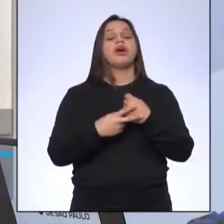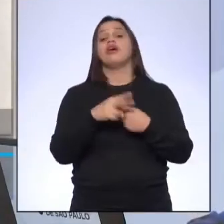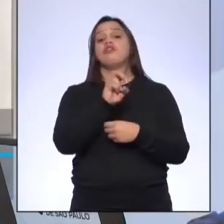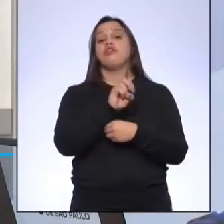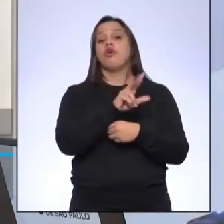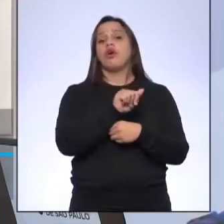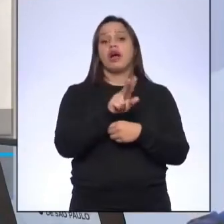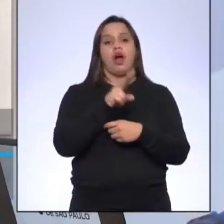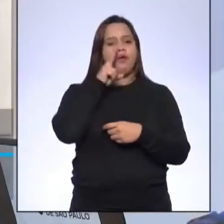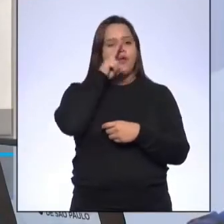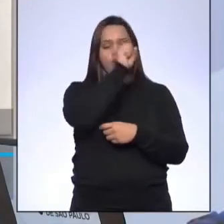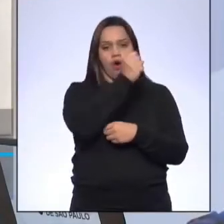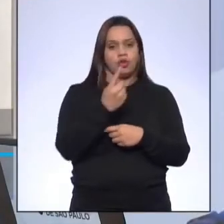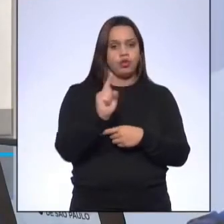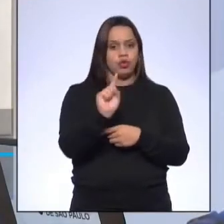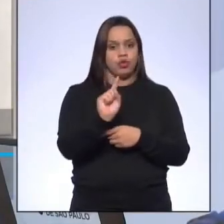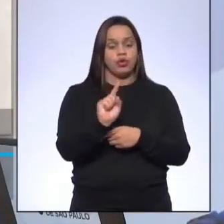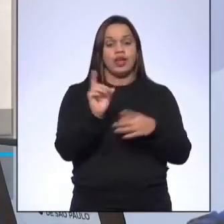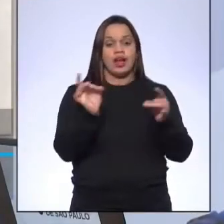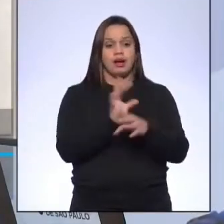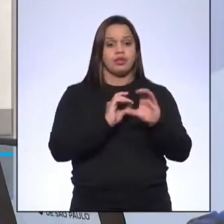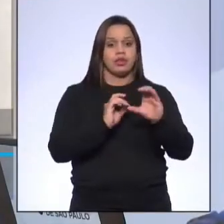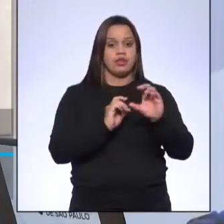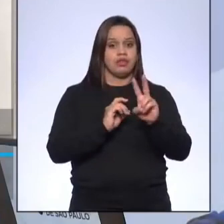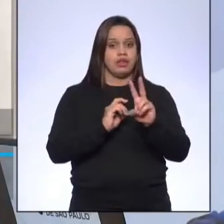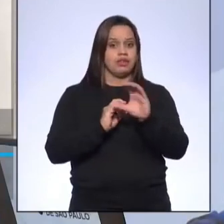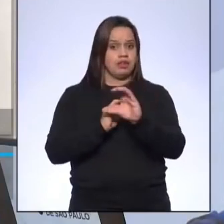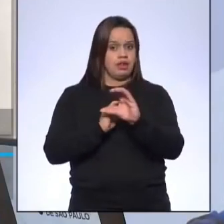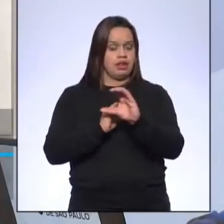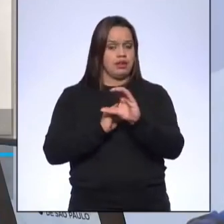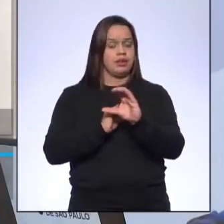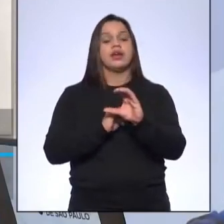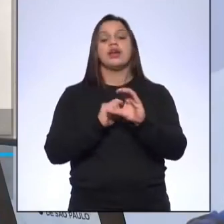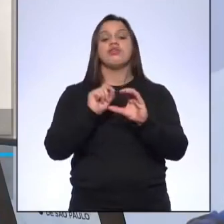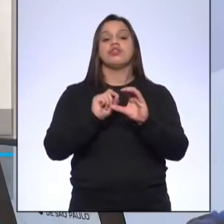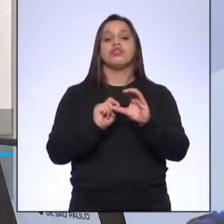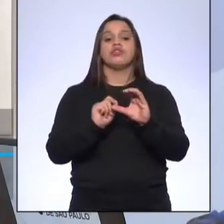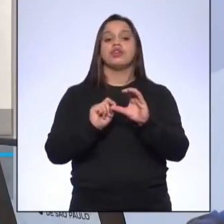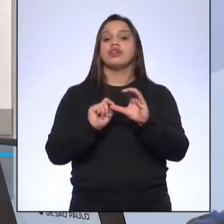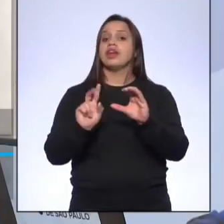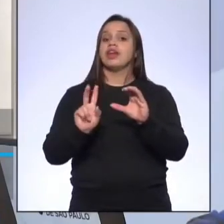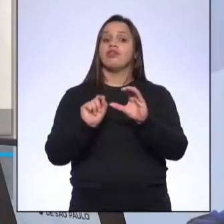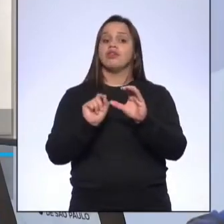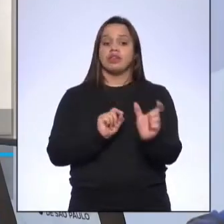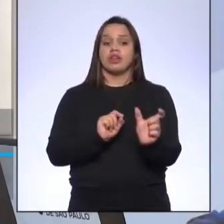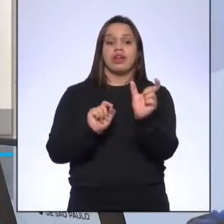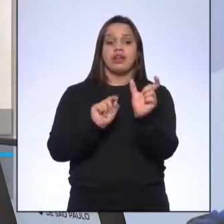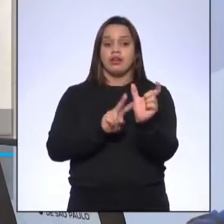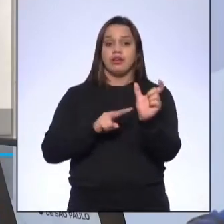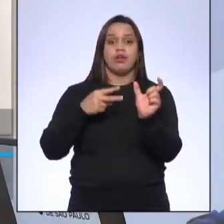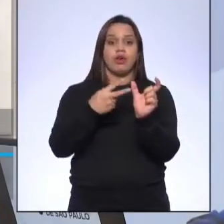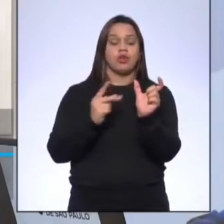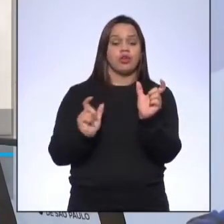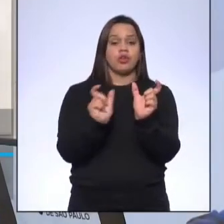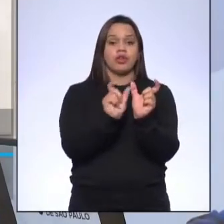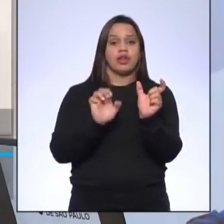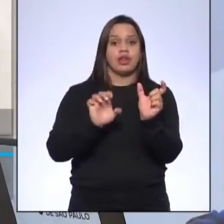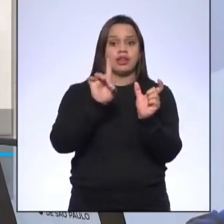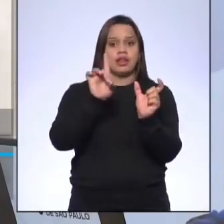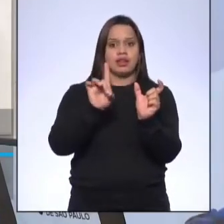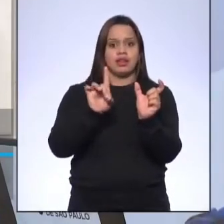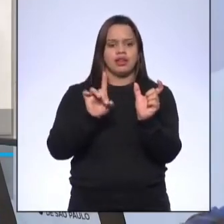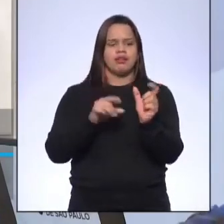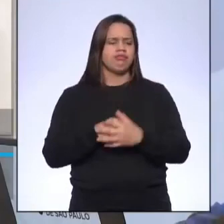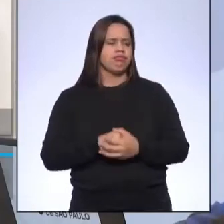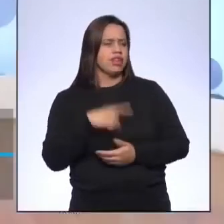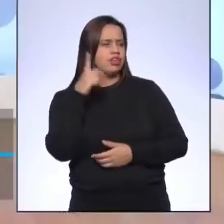forte, e terminou em CVC, consoante, vogal, consoante, eu dobro a última letra e acrescento ED. Difícil essa, né, teacher? Eu